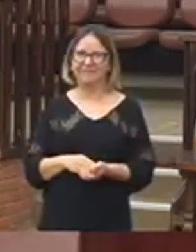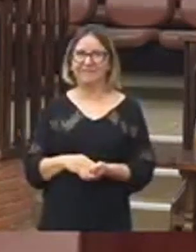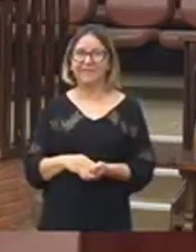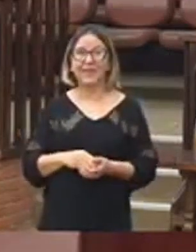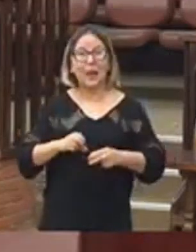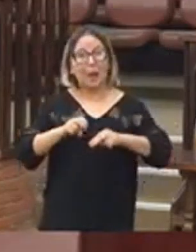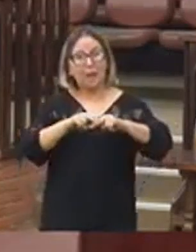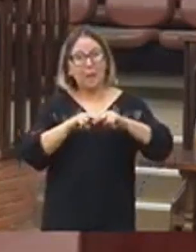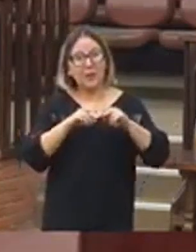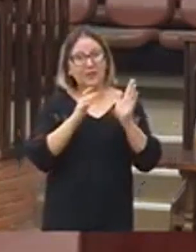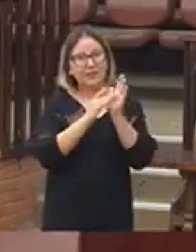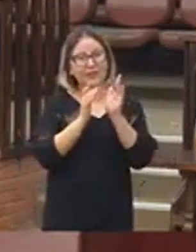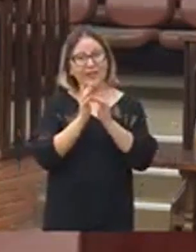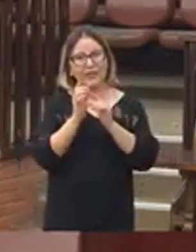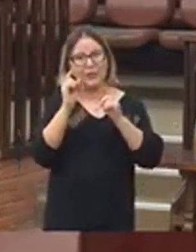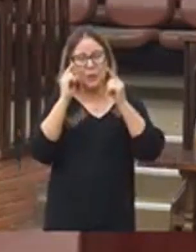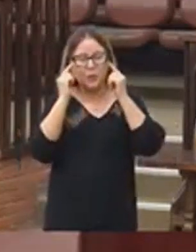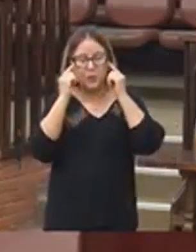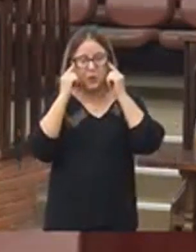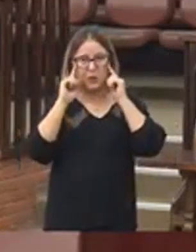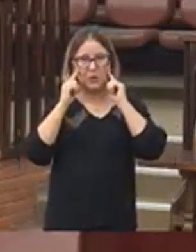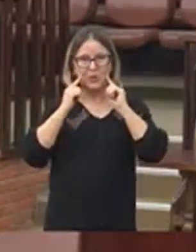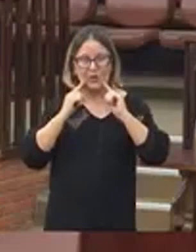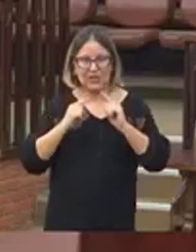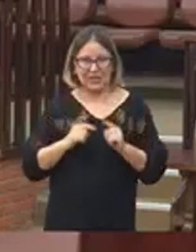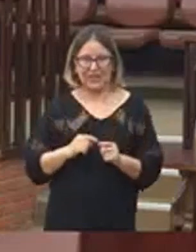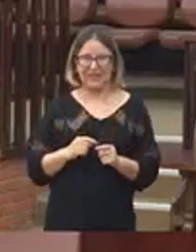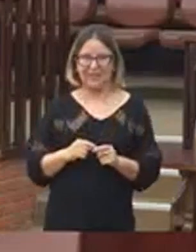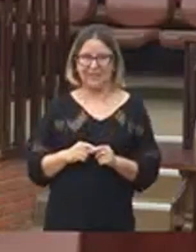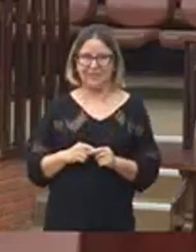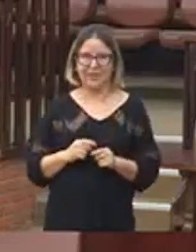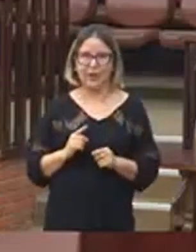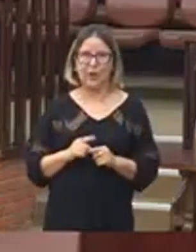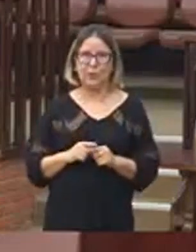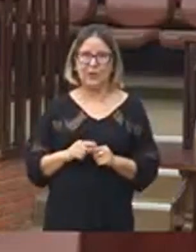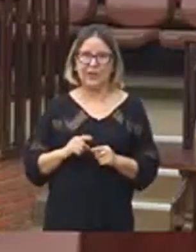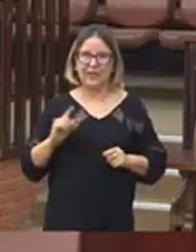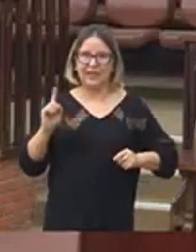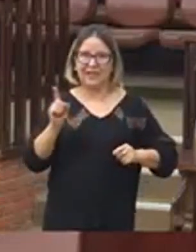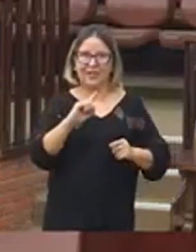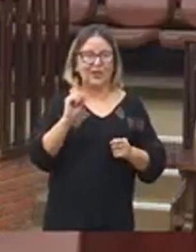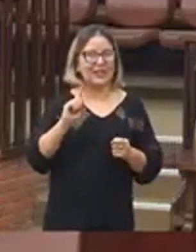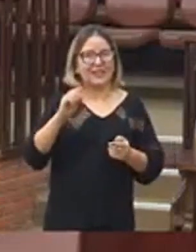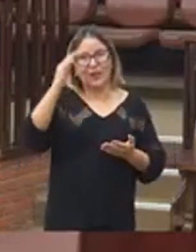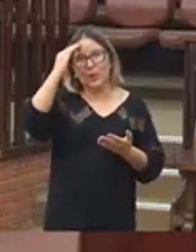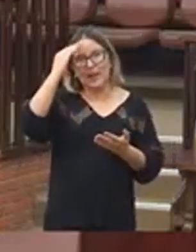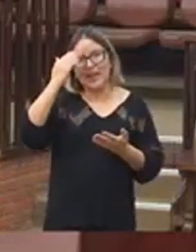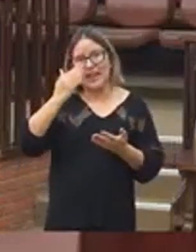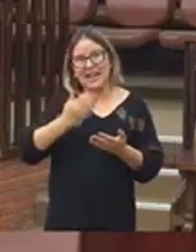reféns da nossa cabeça diante do poder de Deus.